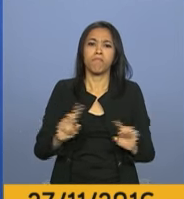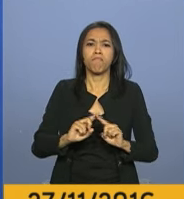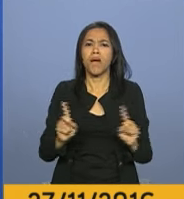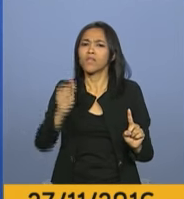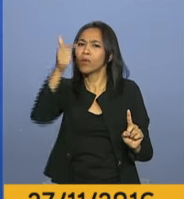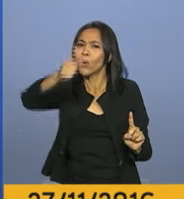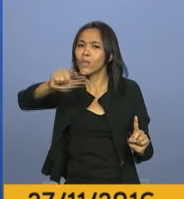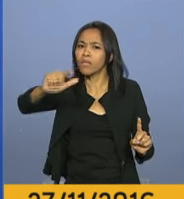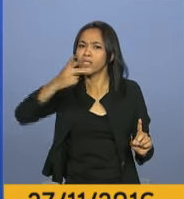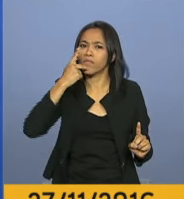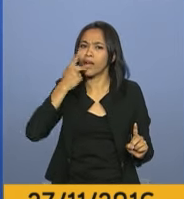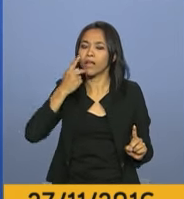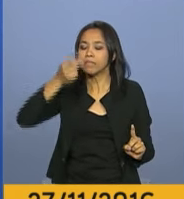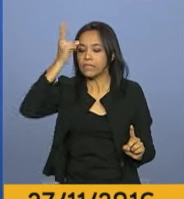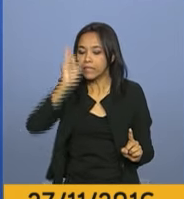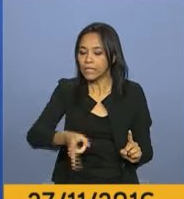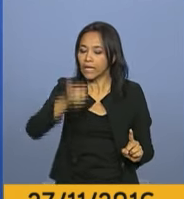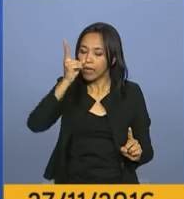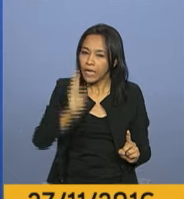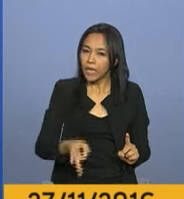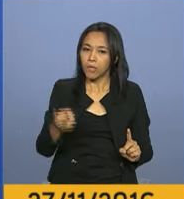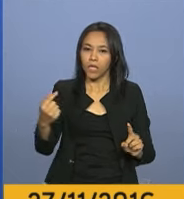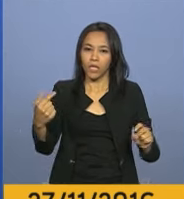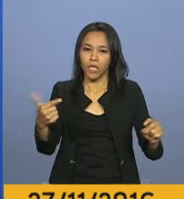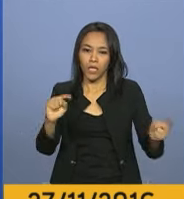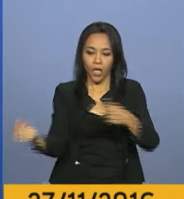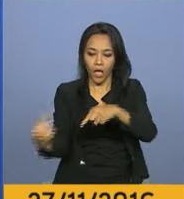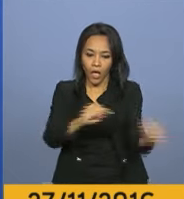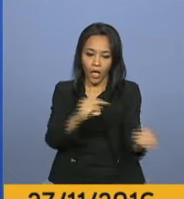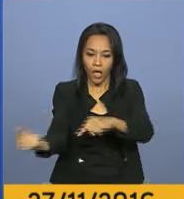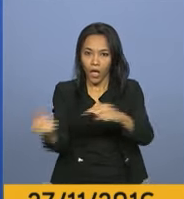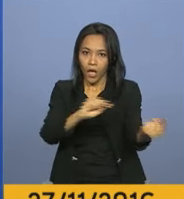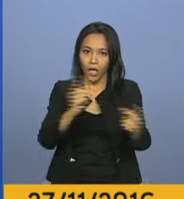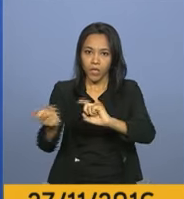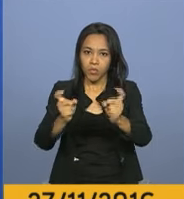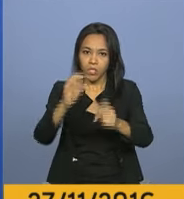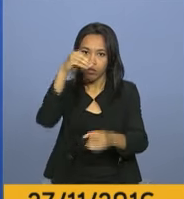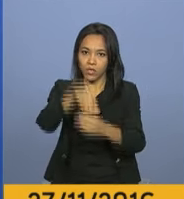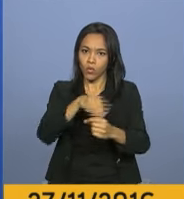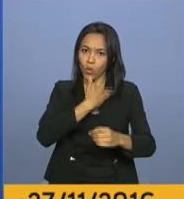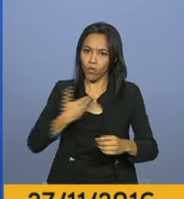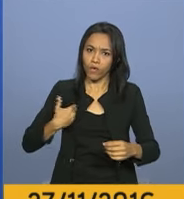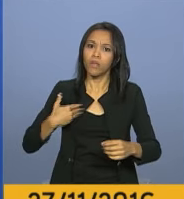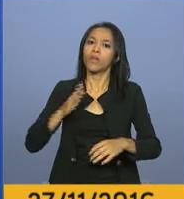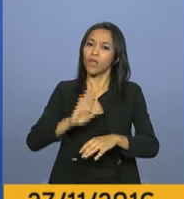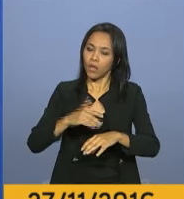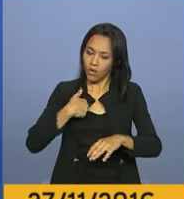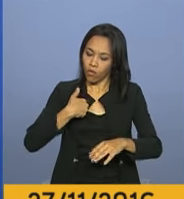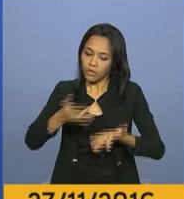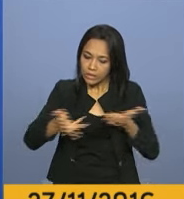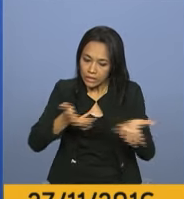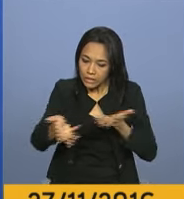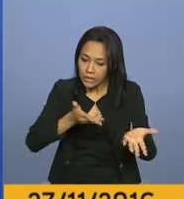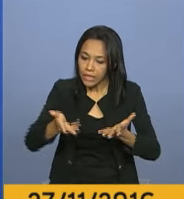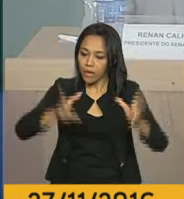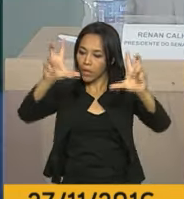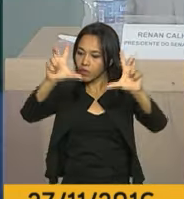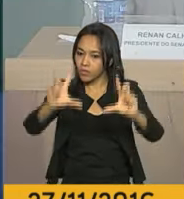uma vez, toda vez que houver conflito no governo, eu vou tratar desse assunto para amenizar as